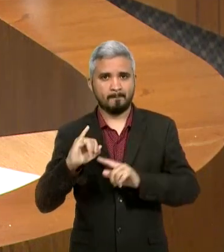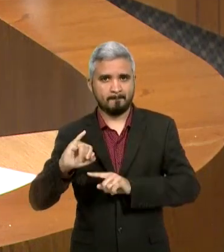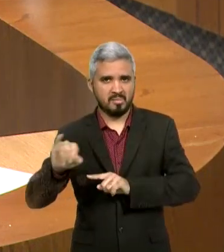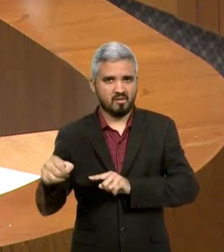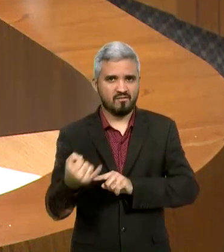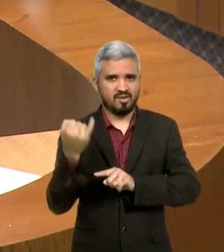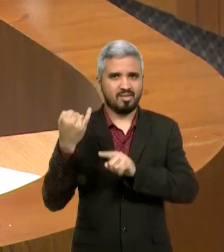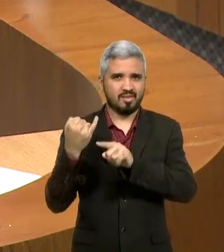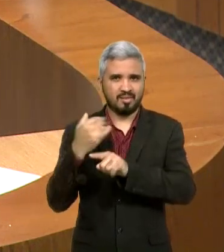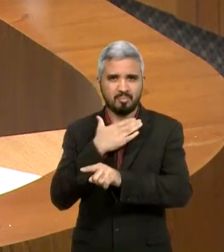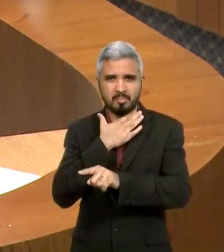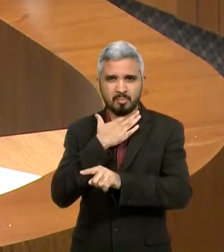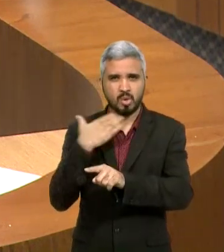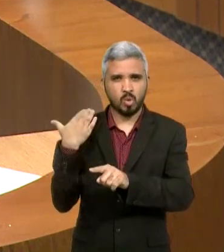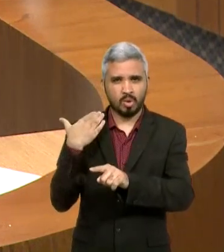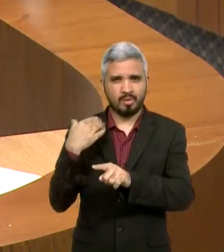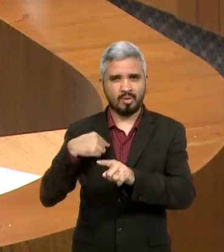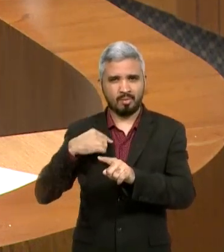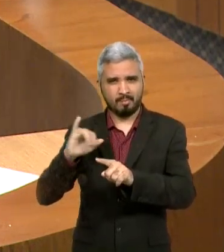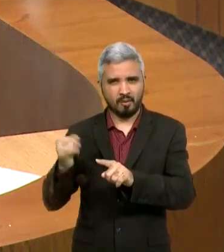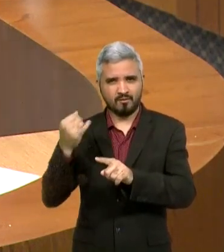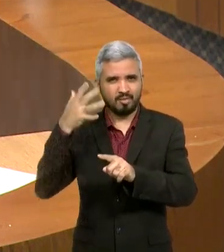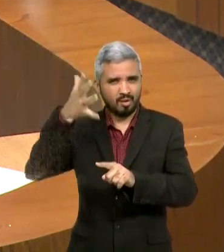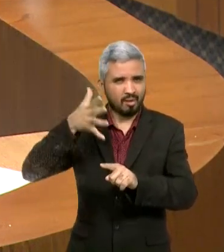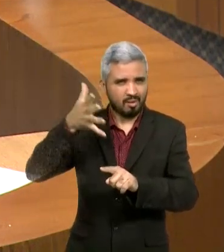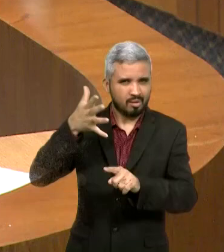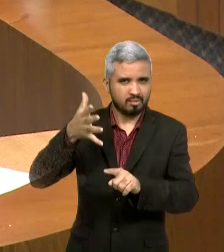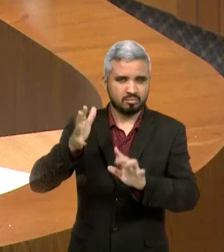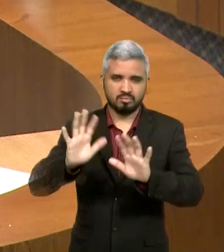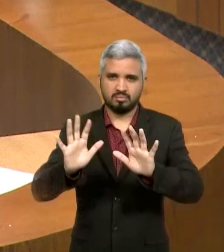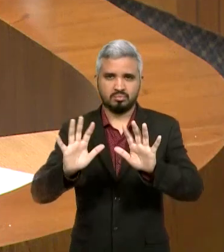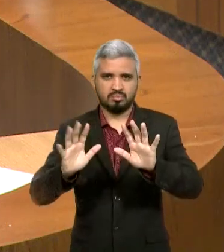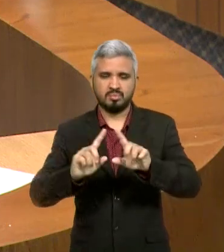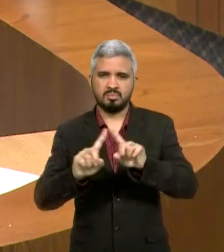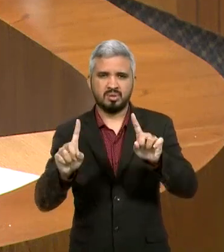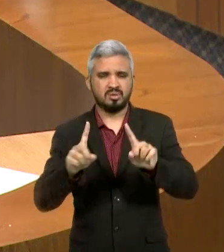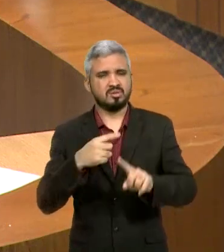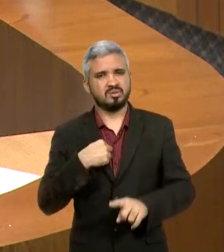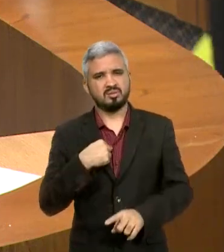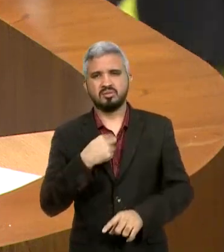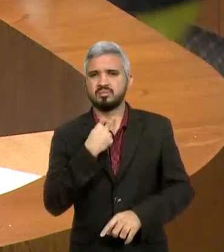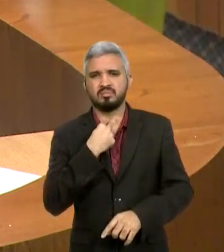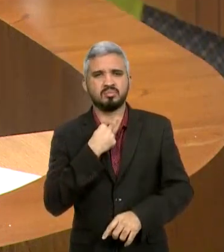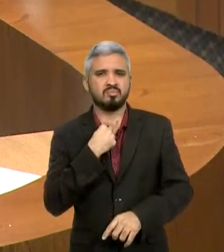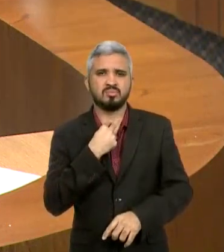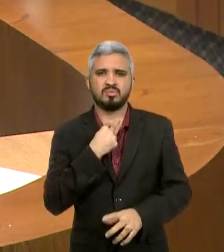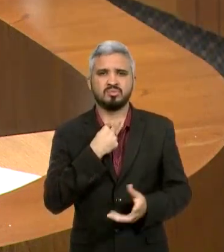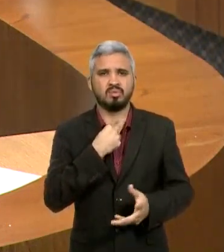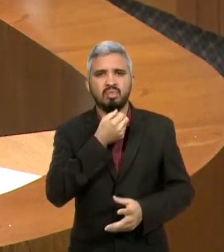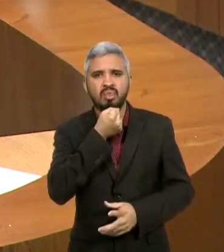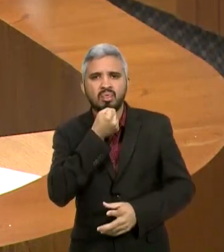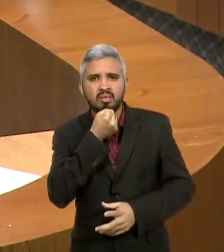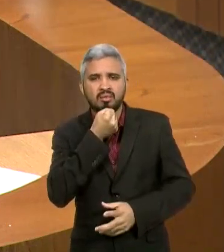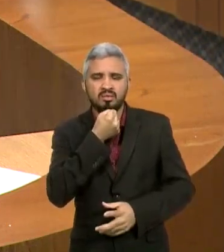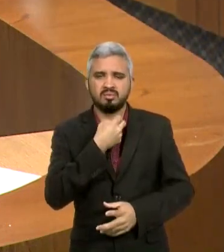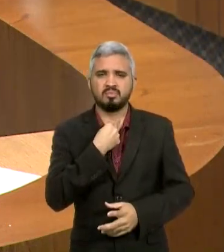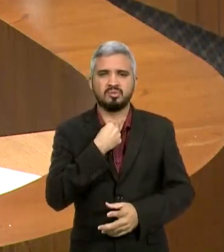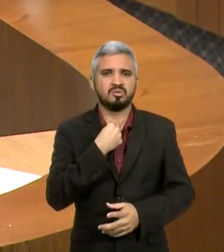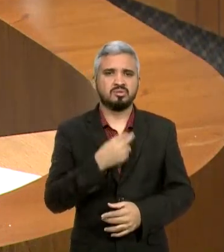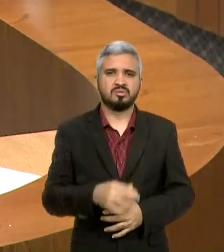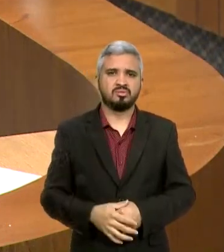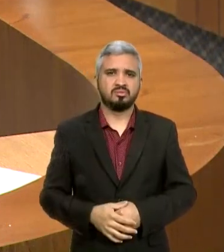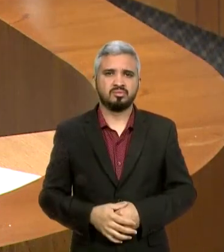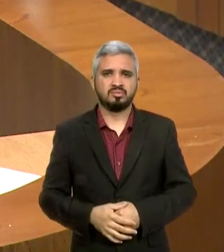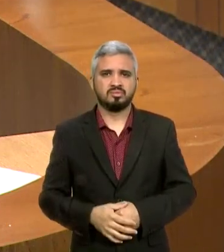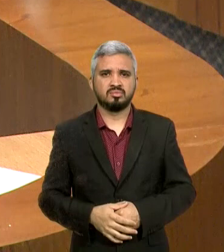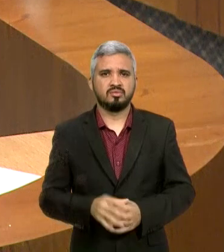cima de um falecimento de uma pessoa. Mas eu não posso me calar diante da irresponsabilidade, da falta